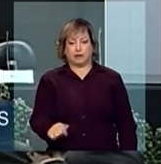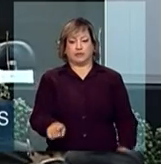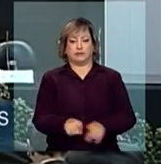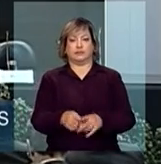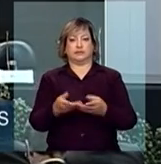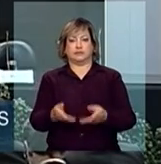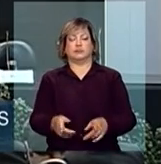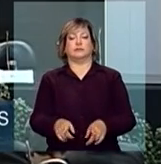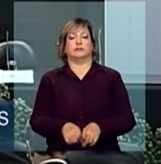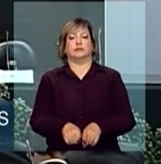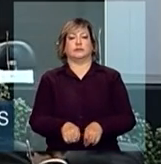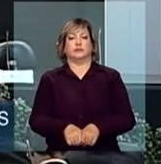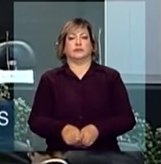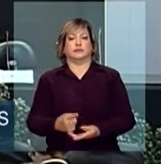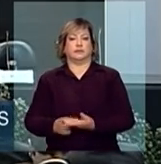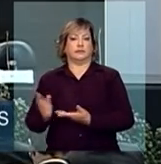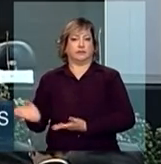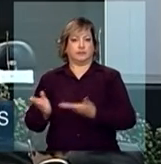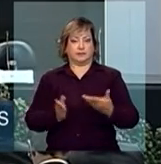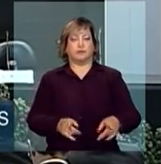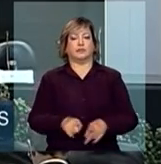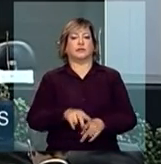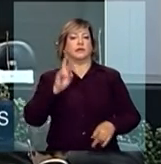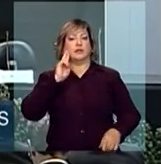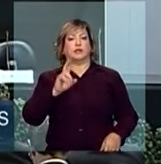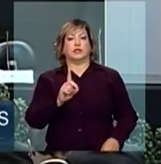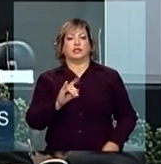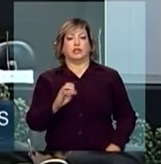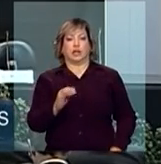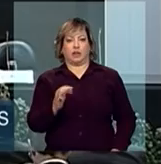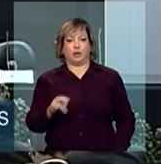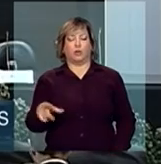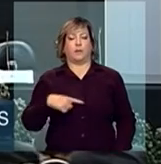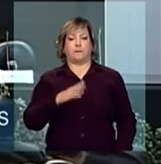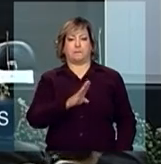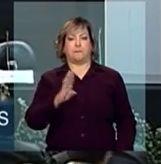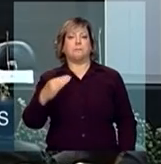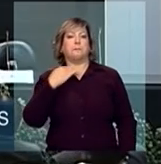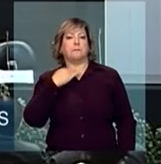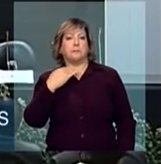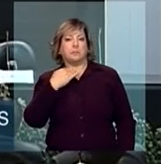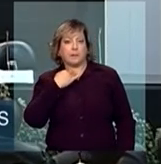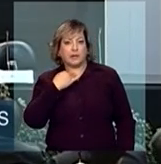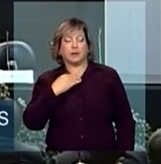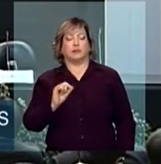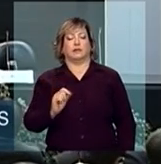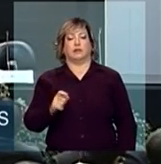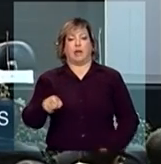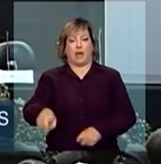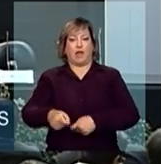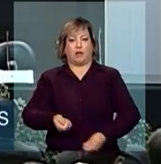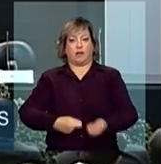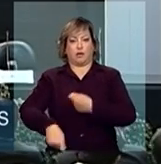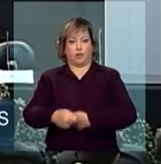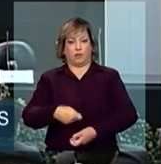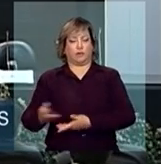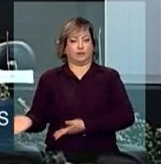Guedes de Guedes, e o diretor de agronegócios do Banco do Brasil, senhor Clênio Severio